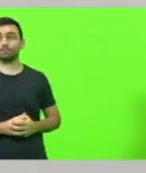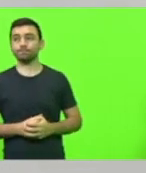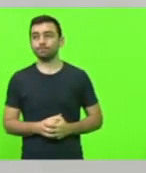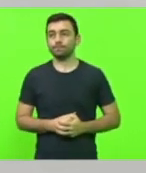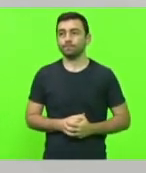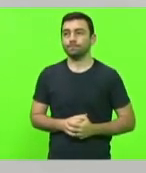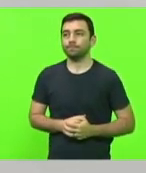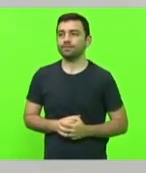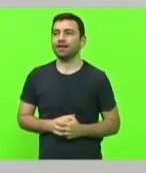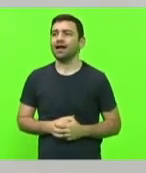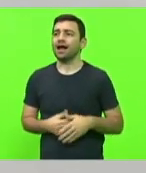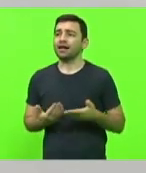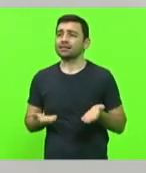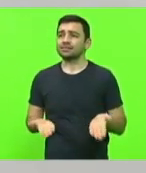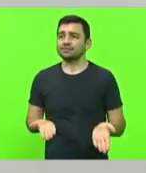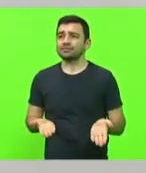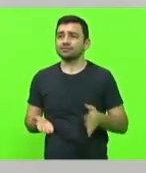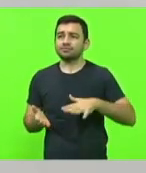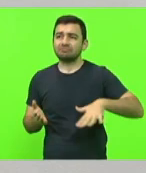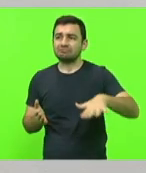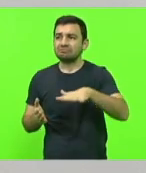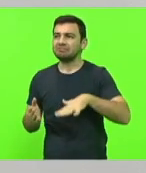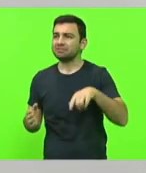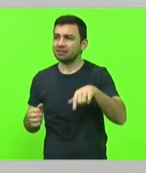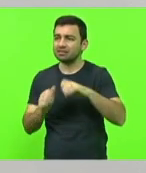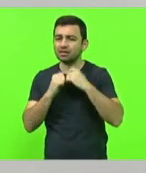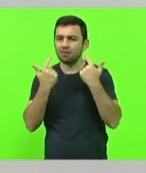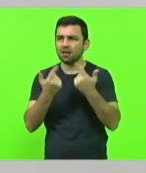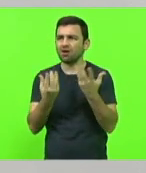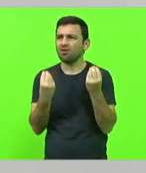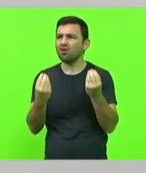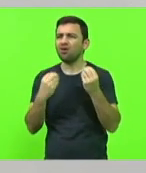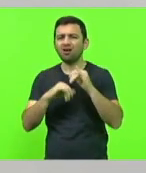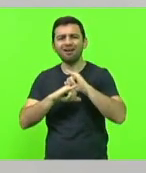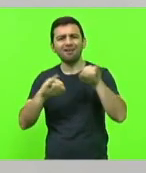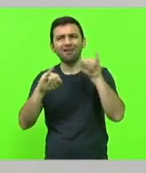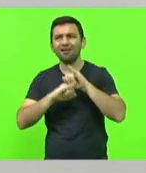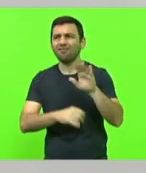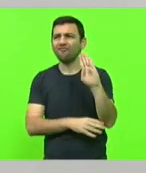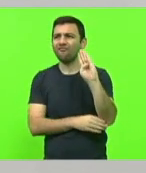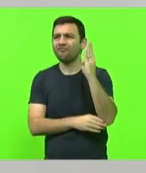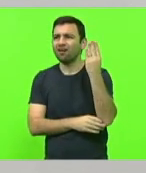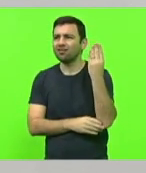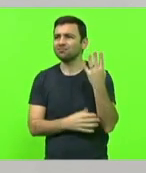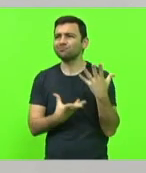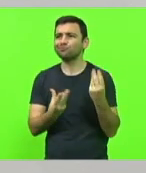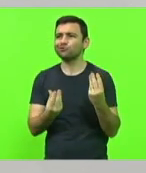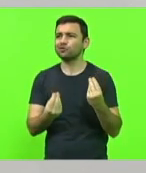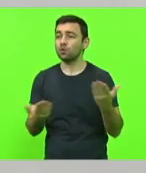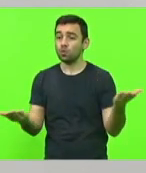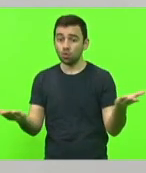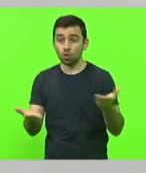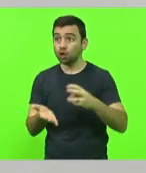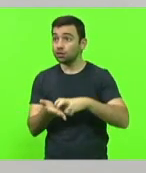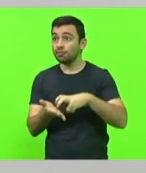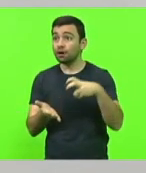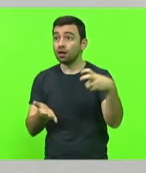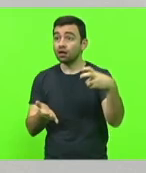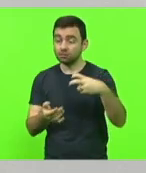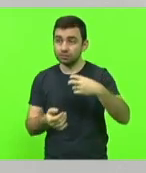saindo dessa casa, as famosas fake news. Eu recebo aqui, e hoje de manhã abri o celular,